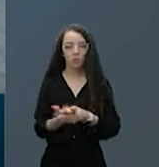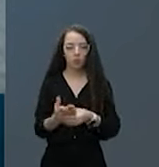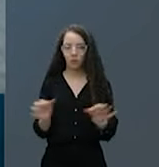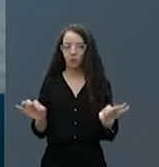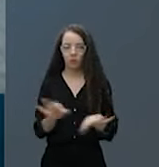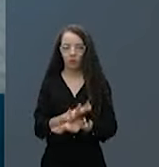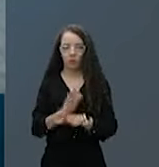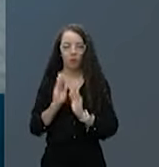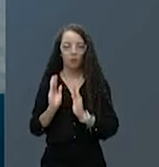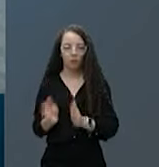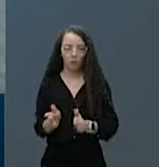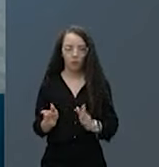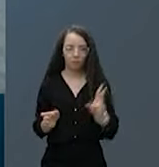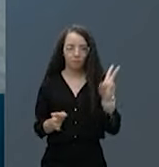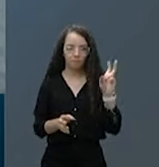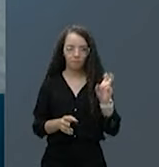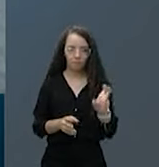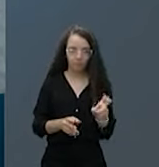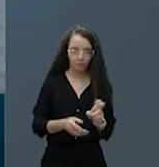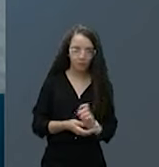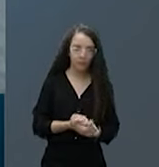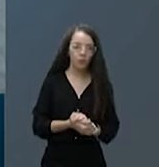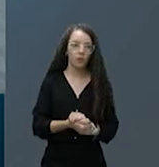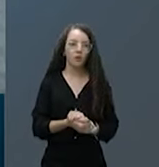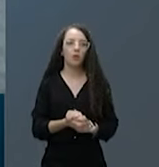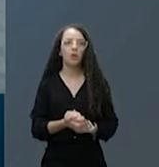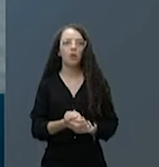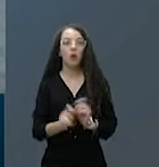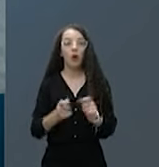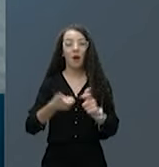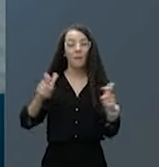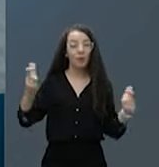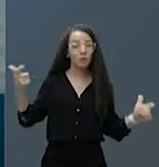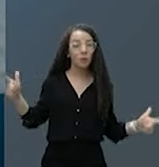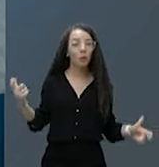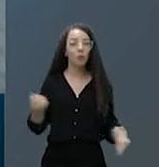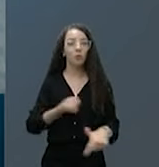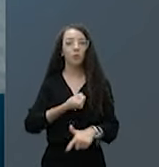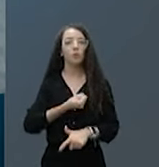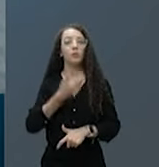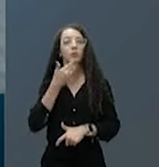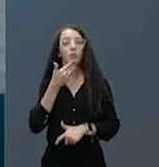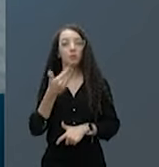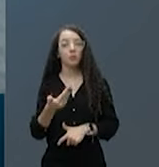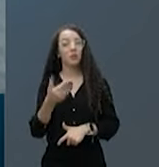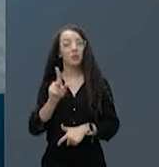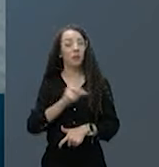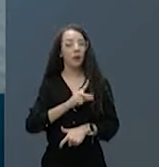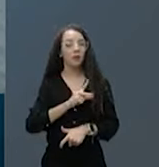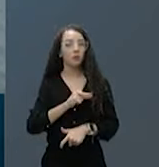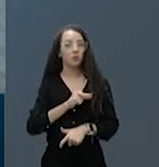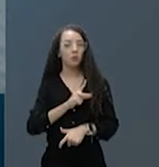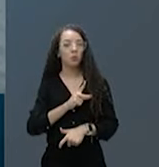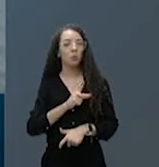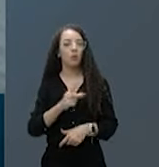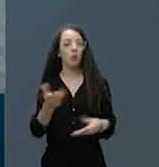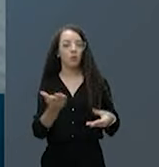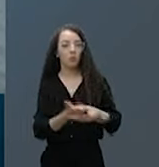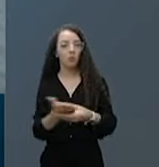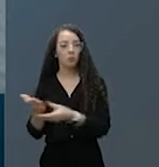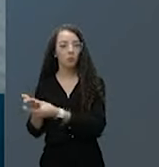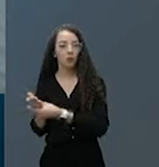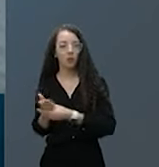Não obstante, tem sido amplo o número de pedidos feitos pelos particulares que são partes nos processos em que apurados atos de